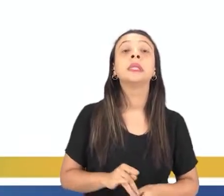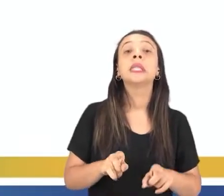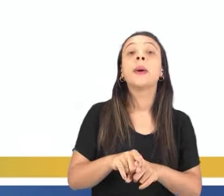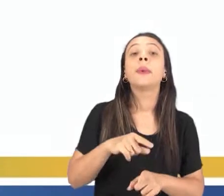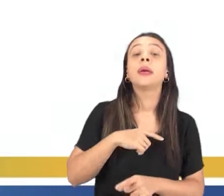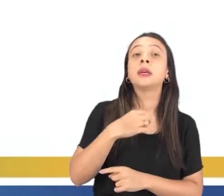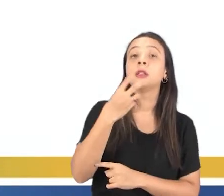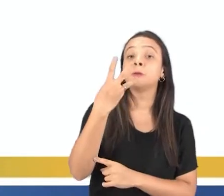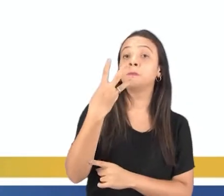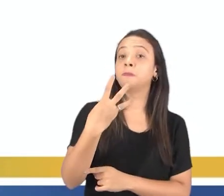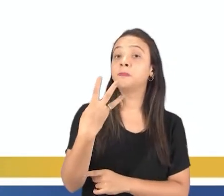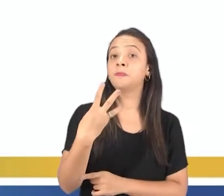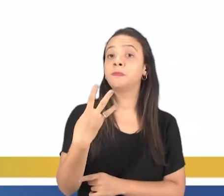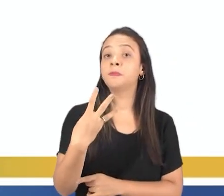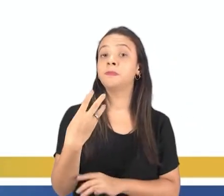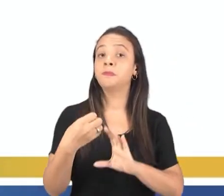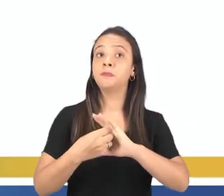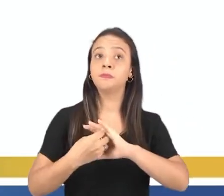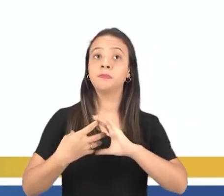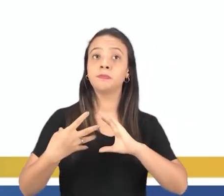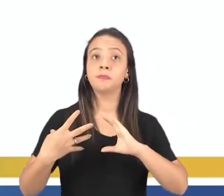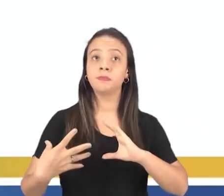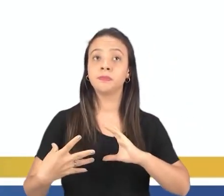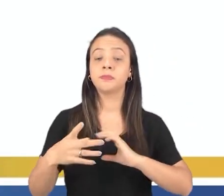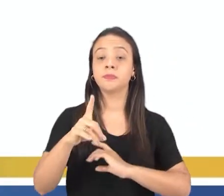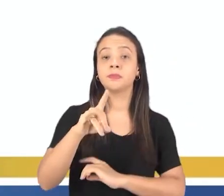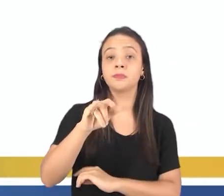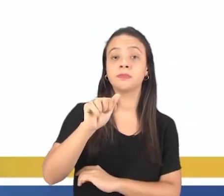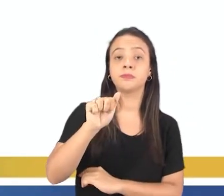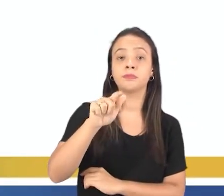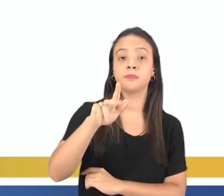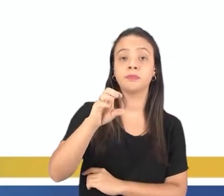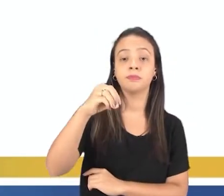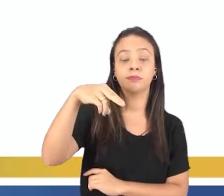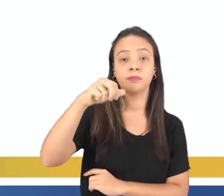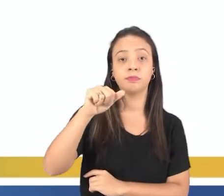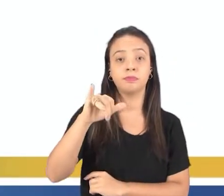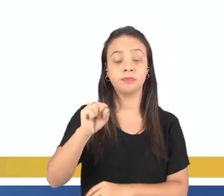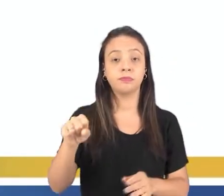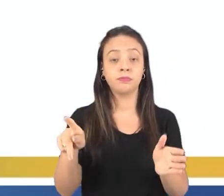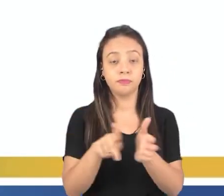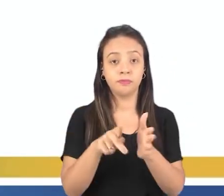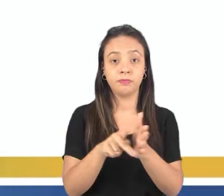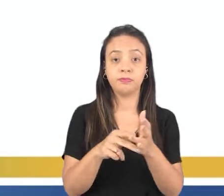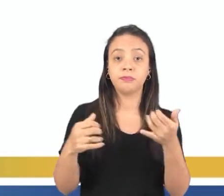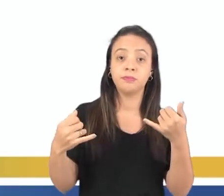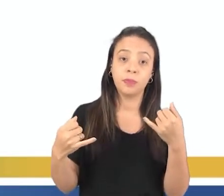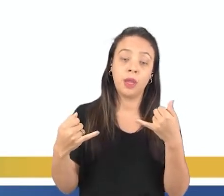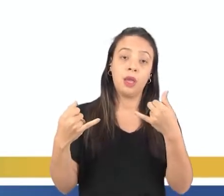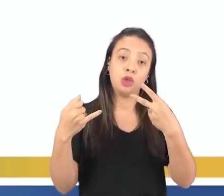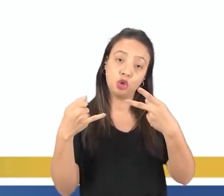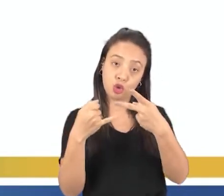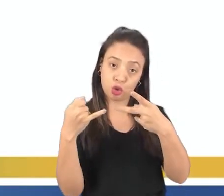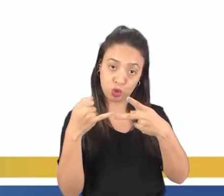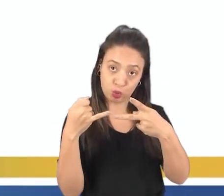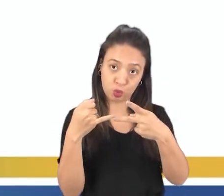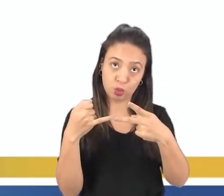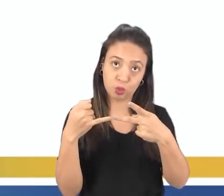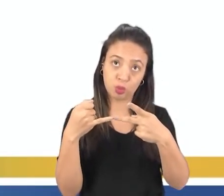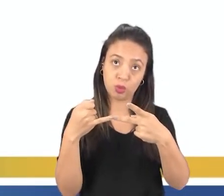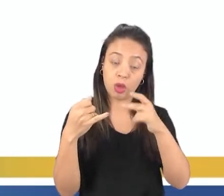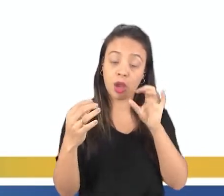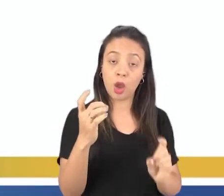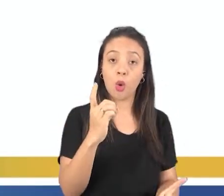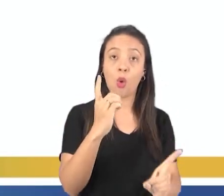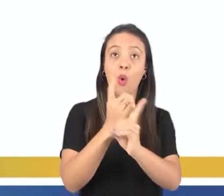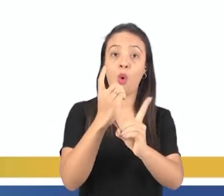A terceira característica, as diagonais de um paralelogramo cruzam-se em seus pontos médios, ou